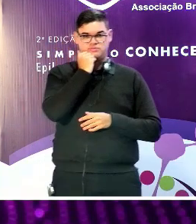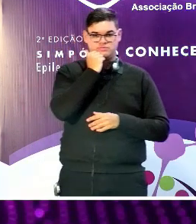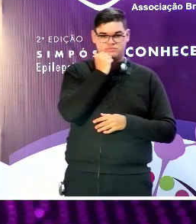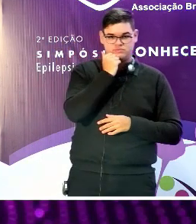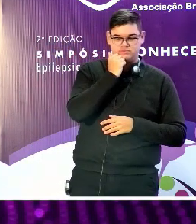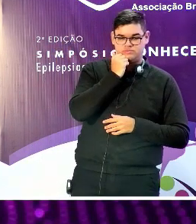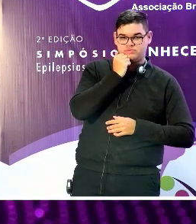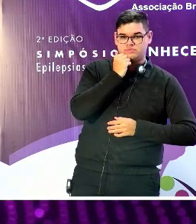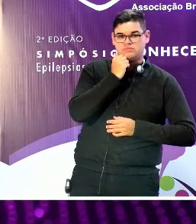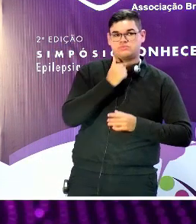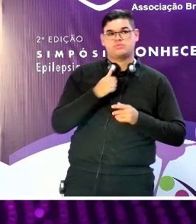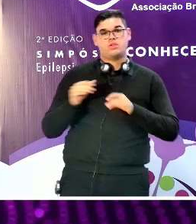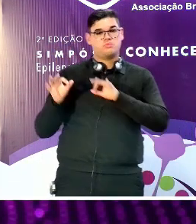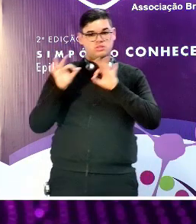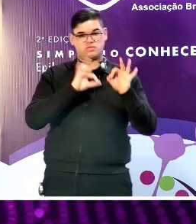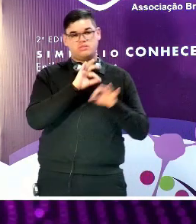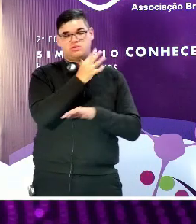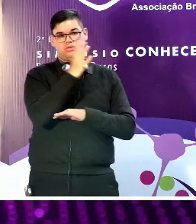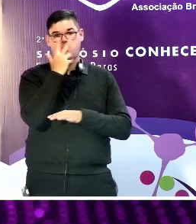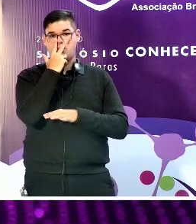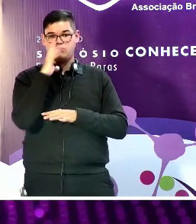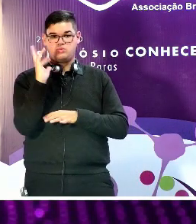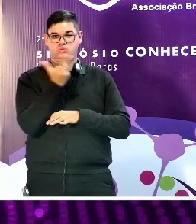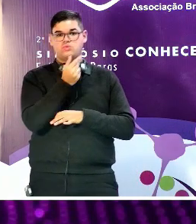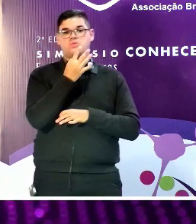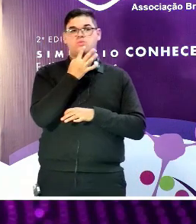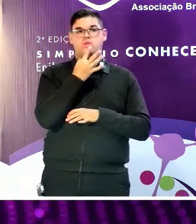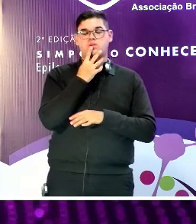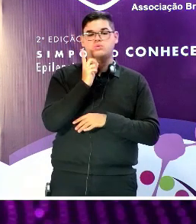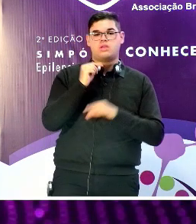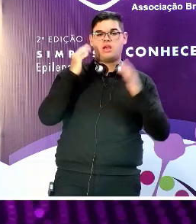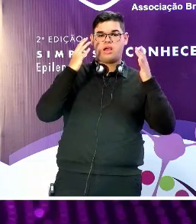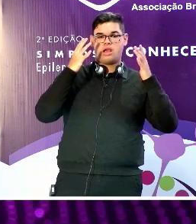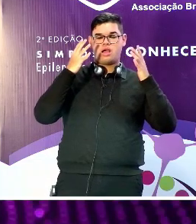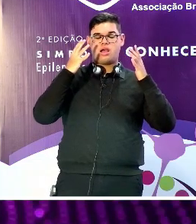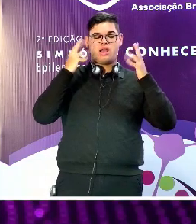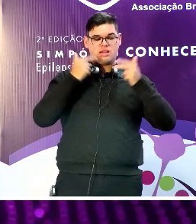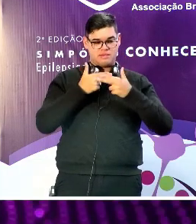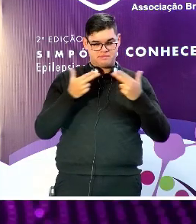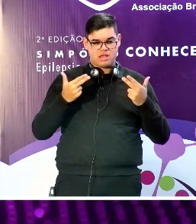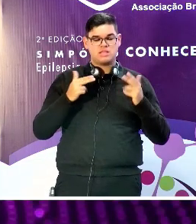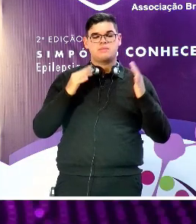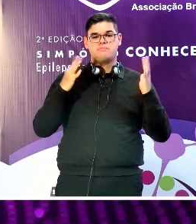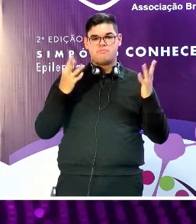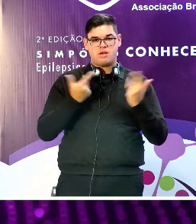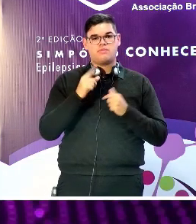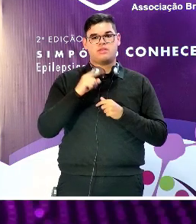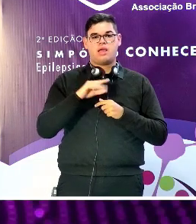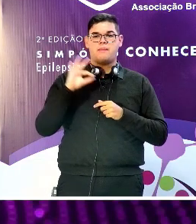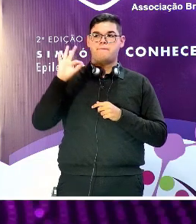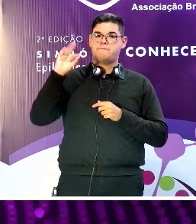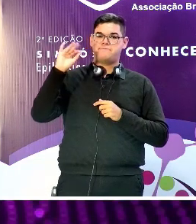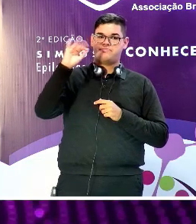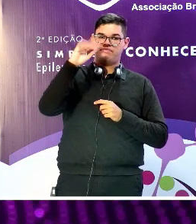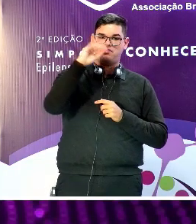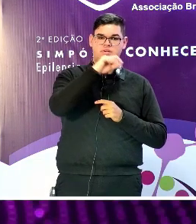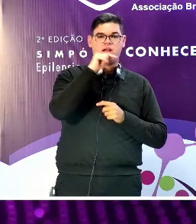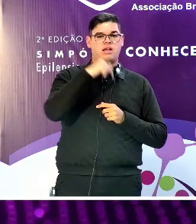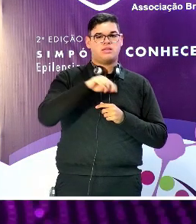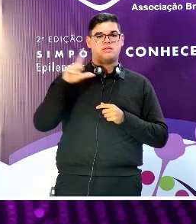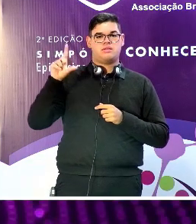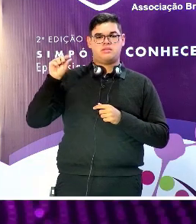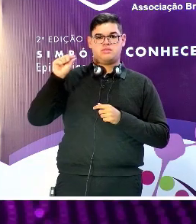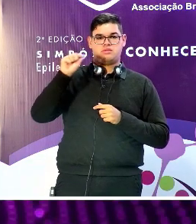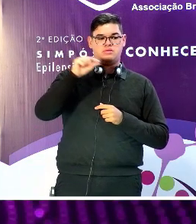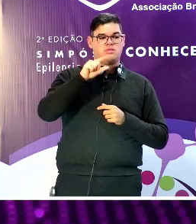natureza. E acho que todo mundo conhece esses animais incríveis, que são os marimbondos aqui do Brasil, né, que são as